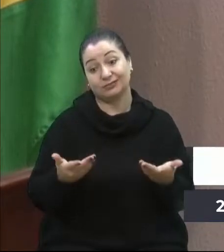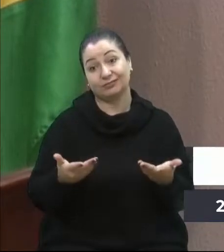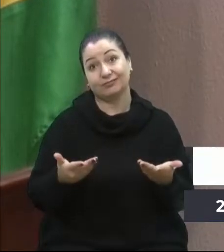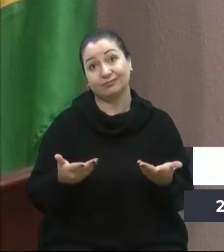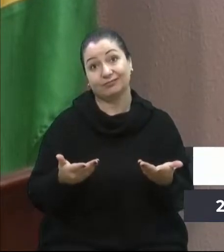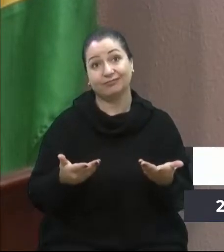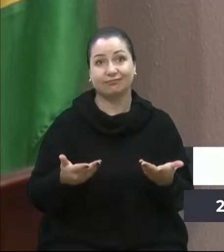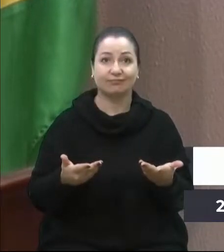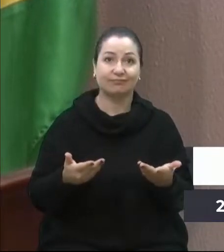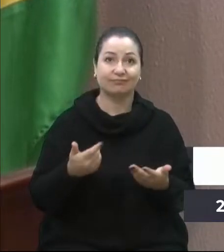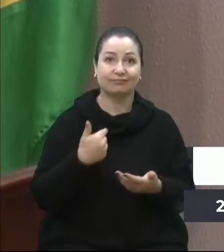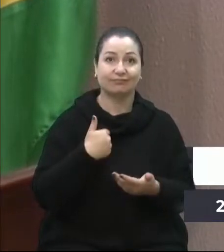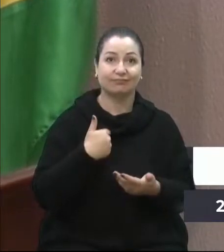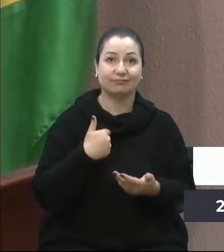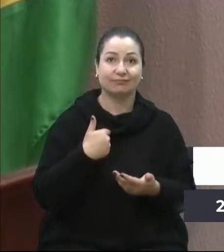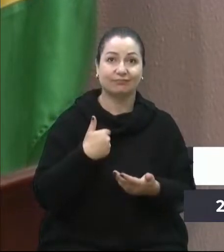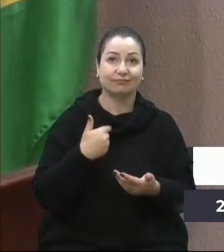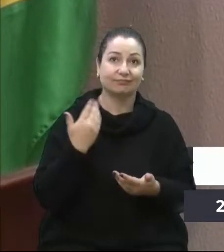eu fui